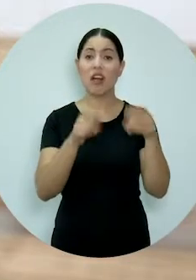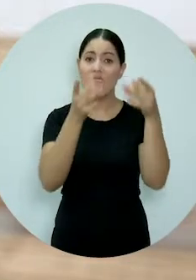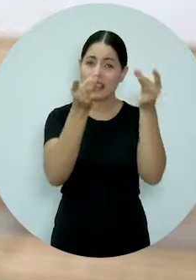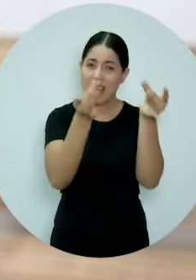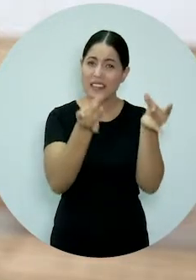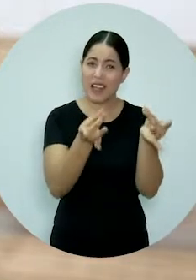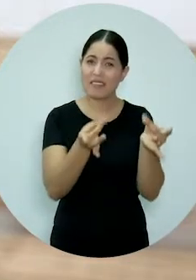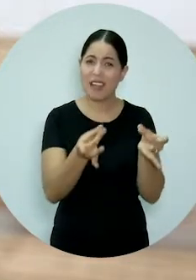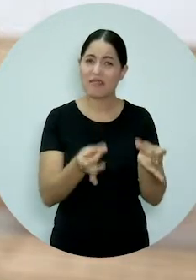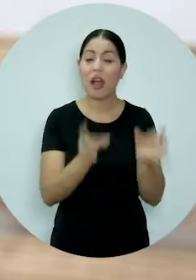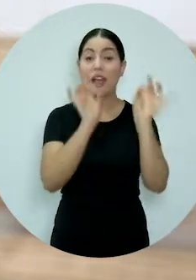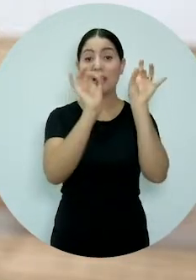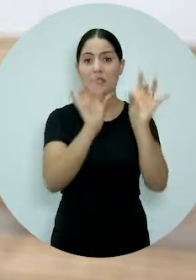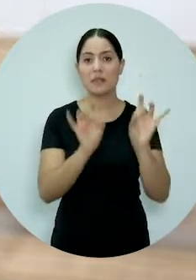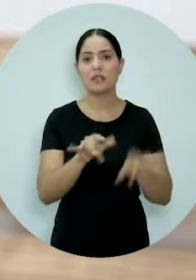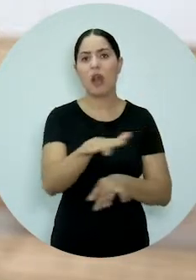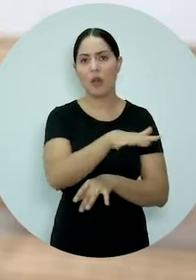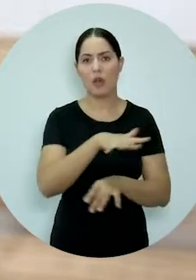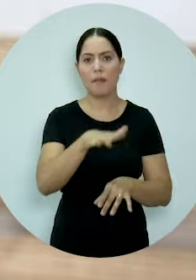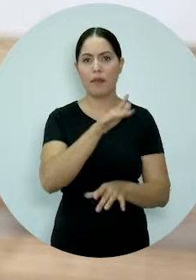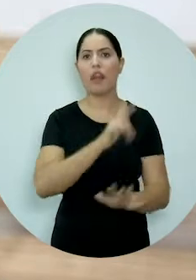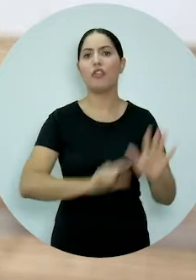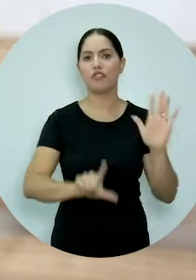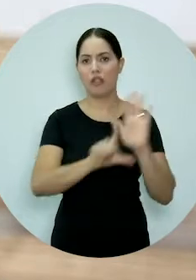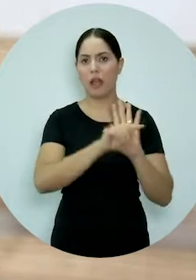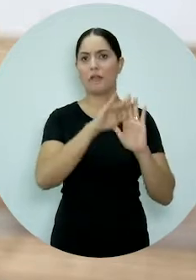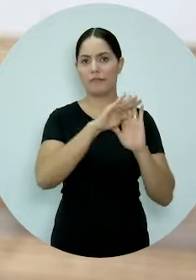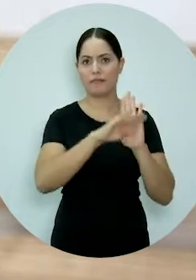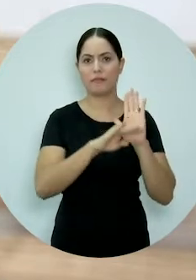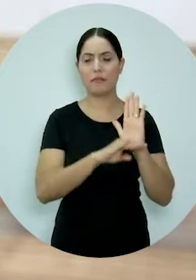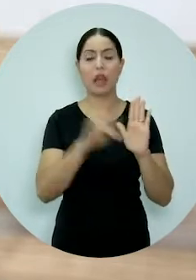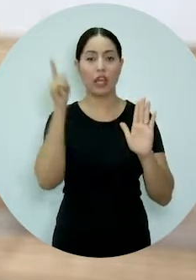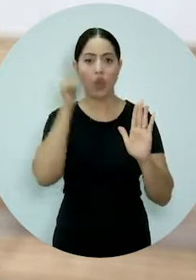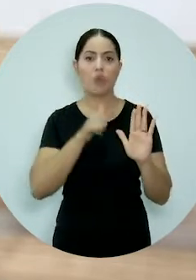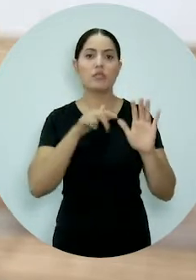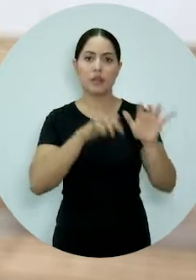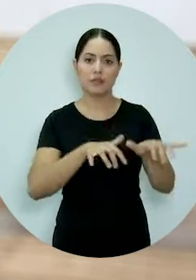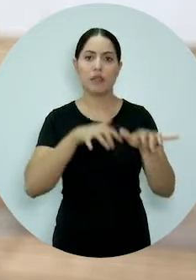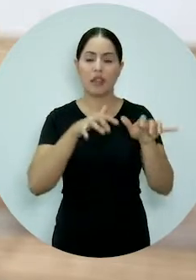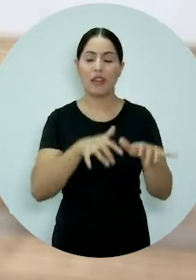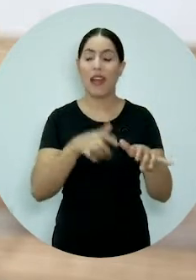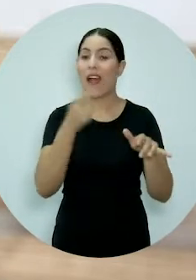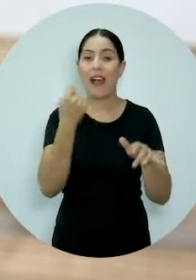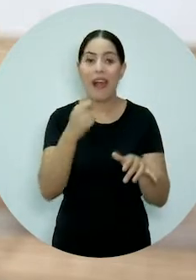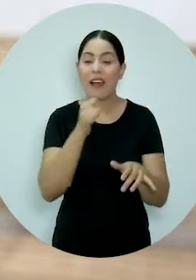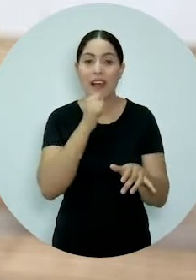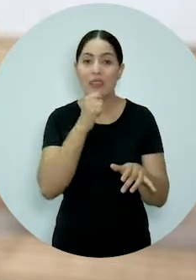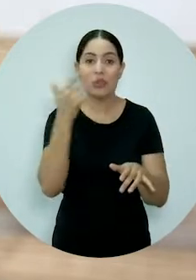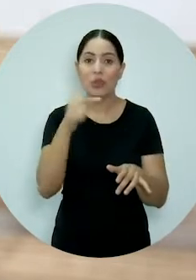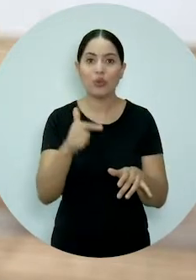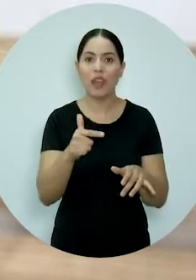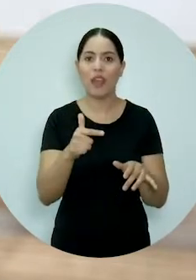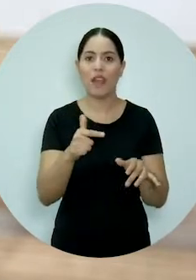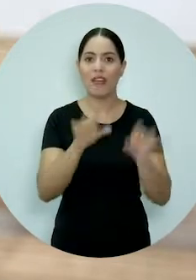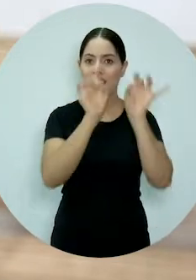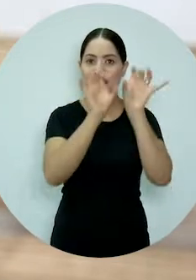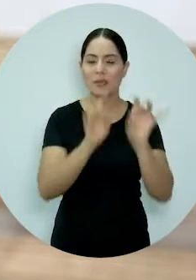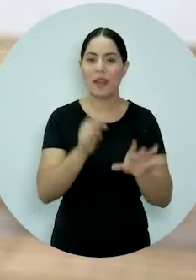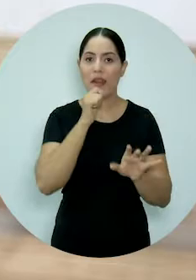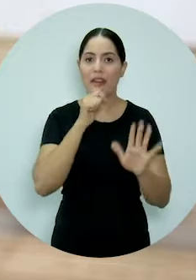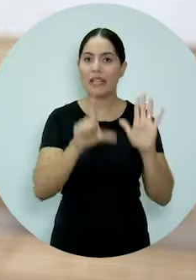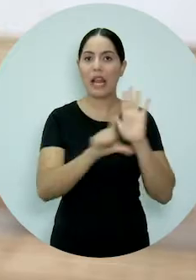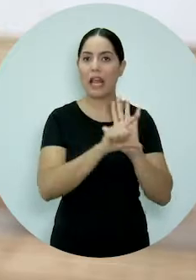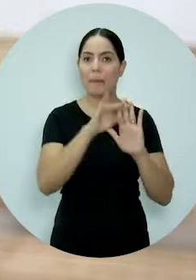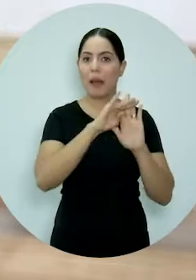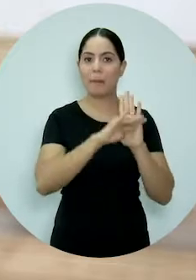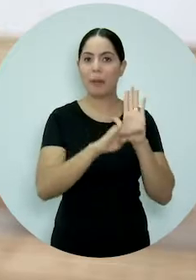específicas previstas em lei para que essa atividade se desenvolva. Essas condições específicas não existem, porque não há lei